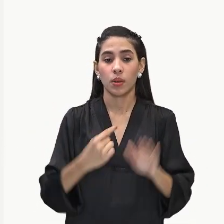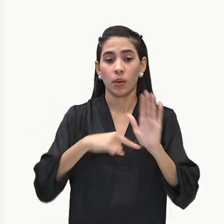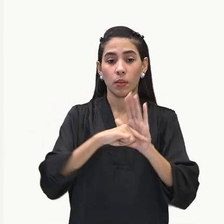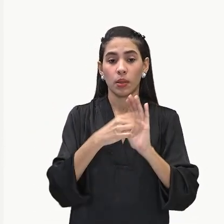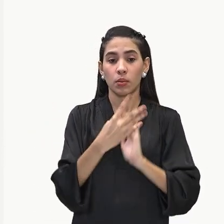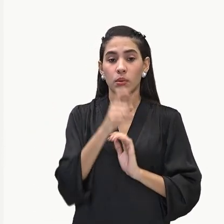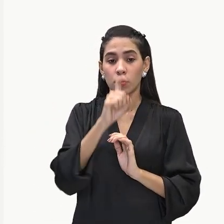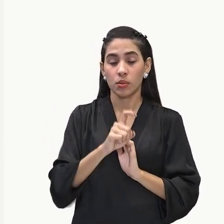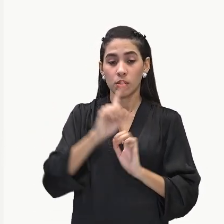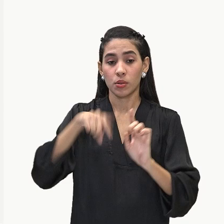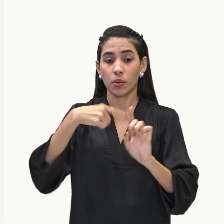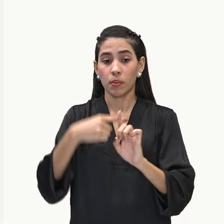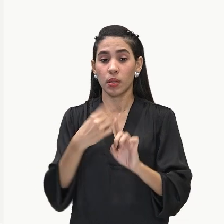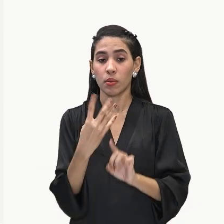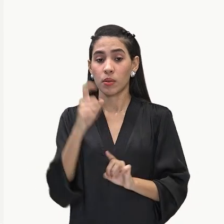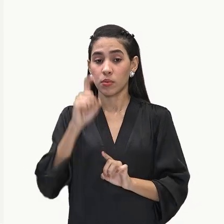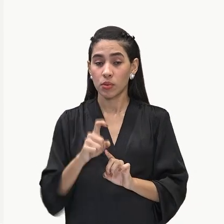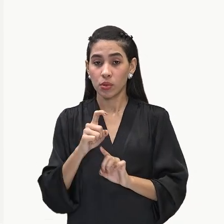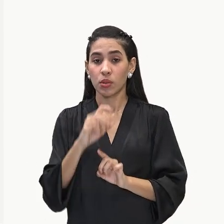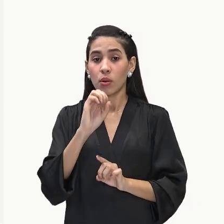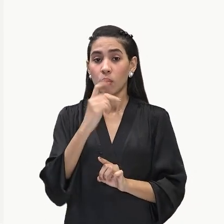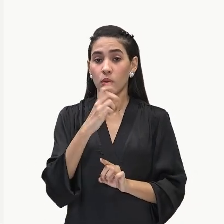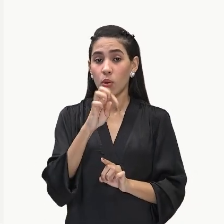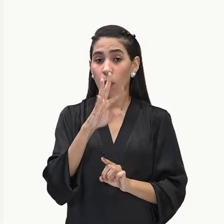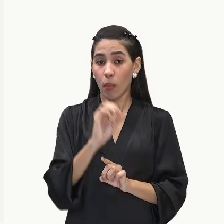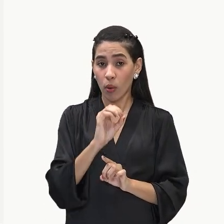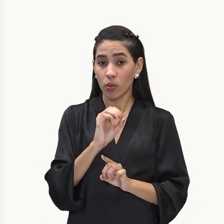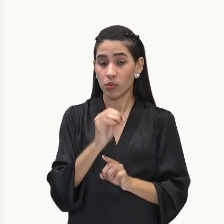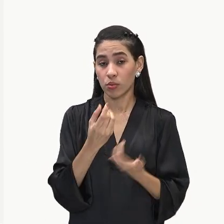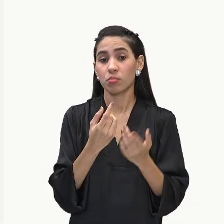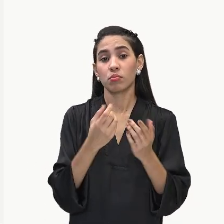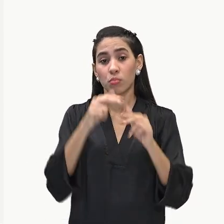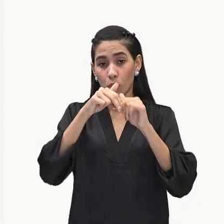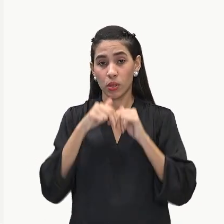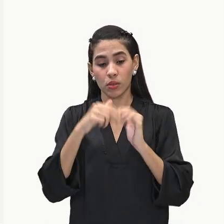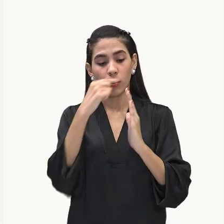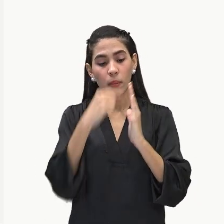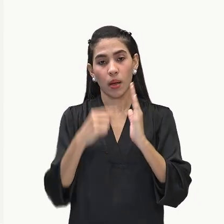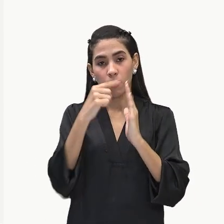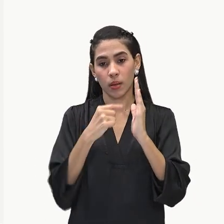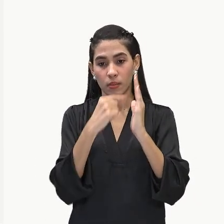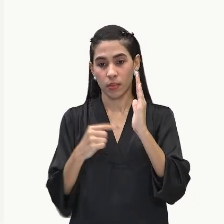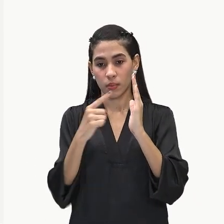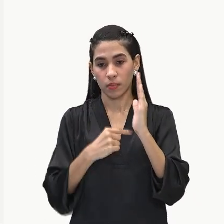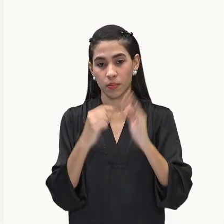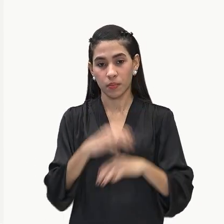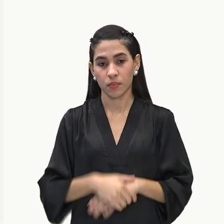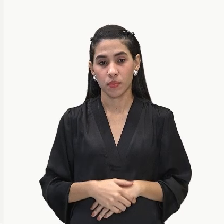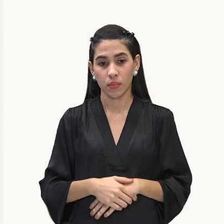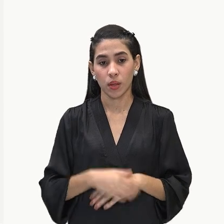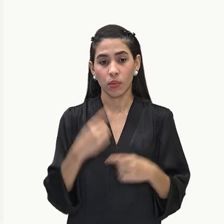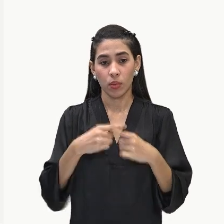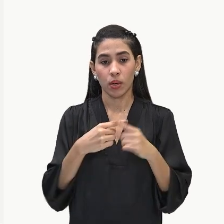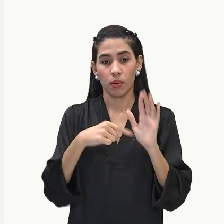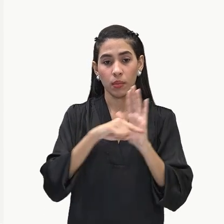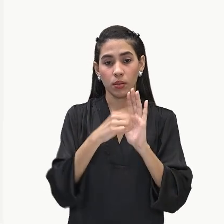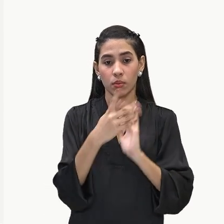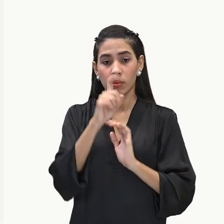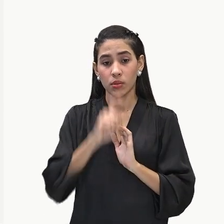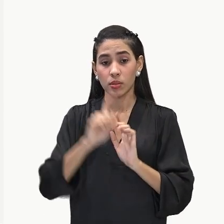e mais 4x são termos opostos. Será eliminado porque menos 4x mais 4x,